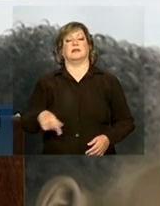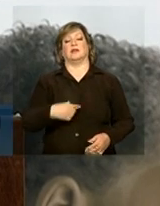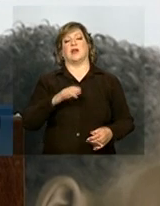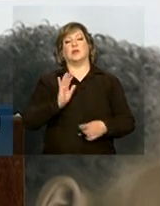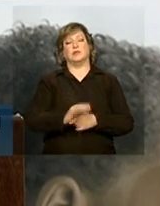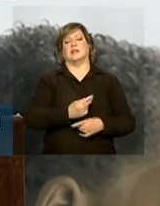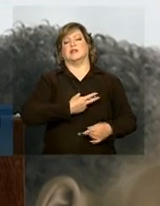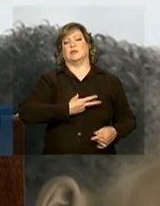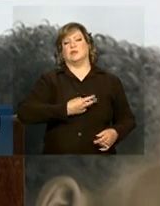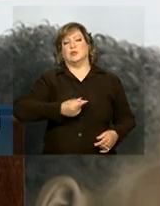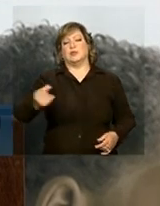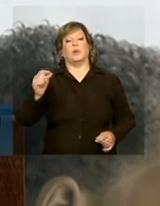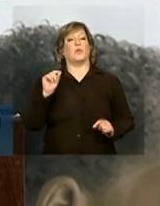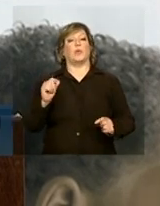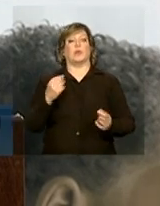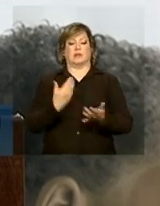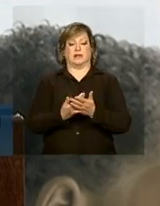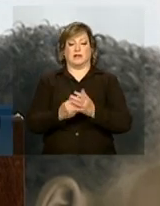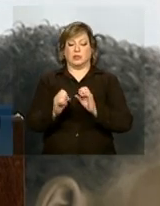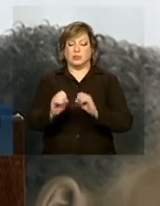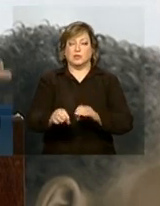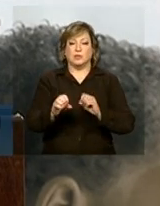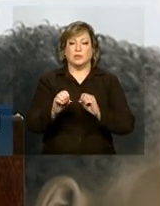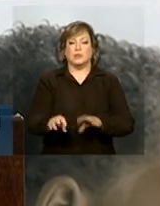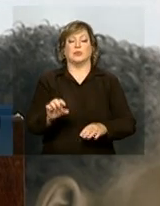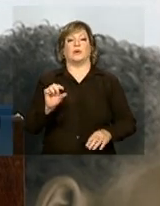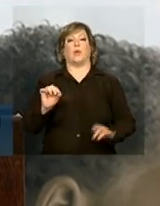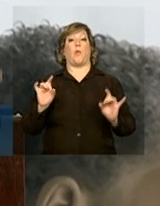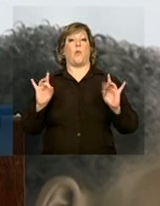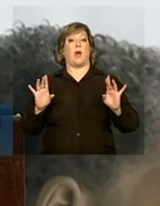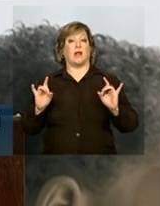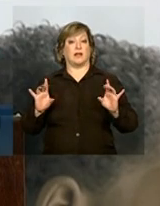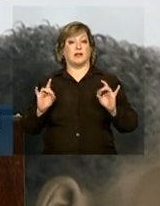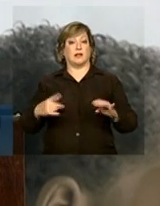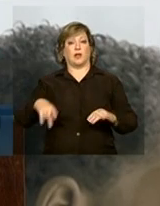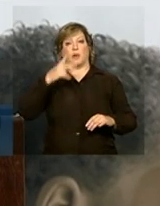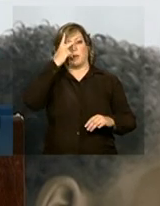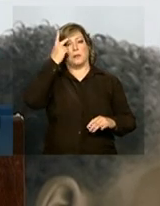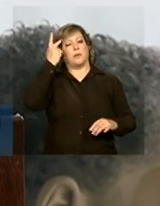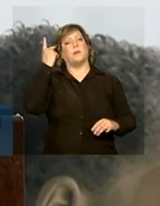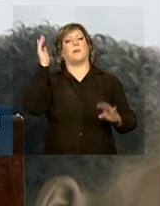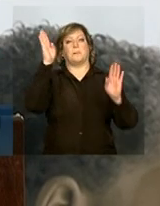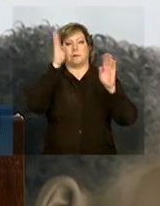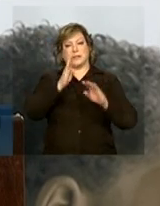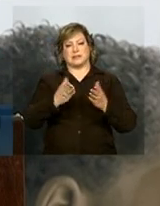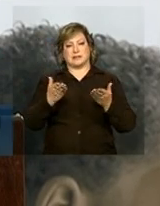infinita, que é dar educação de qualidade para o povo brasileiro.